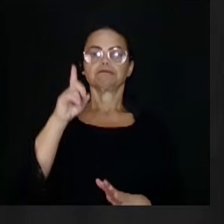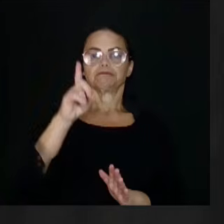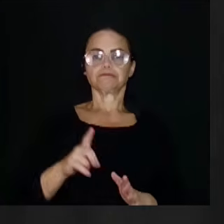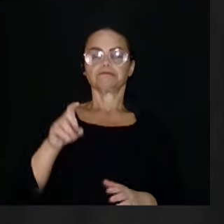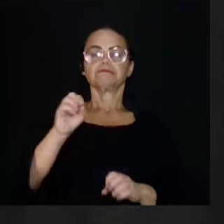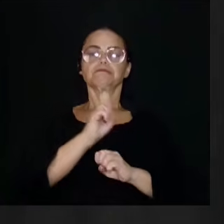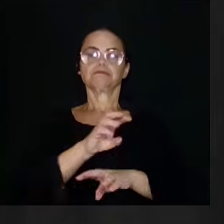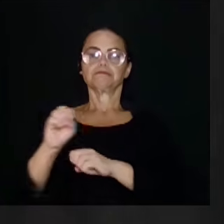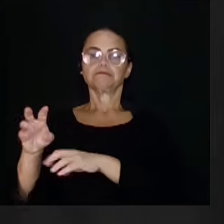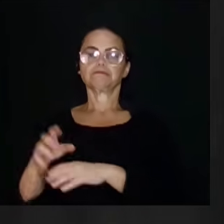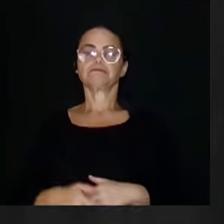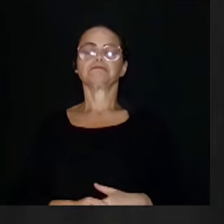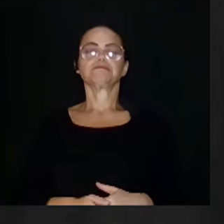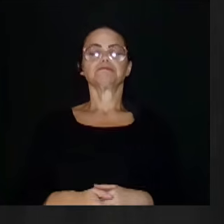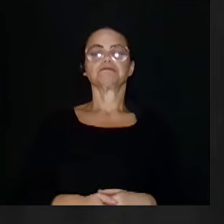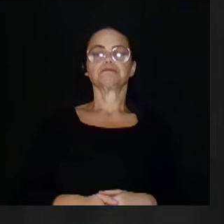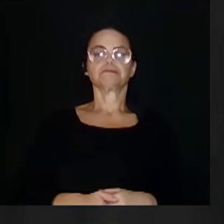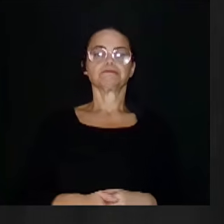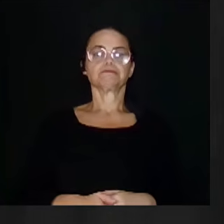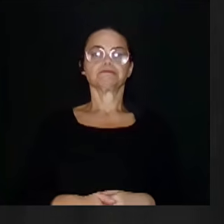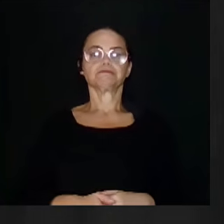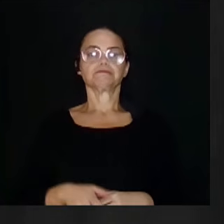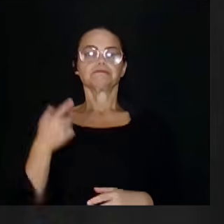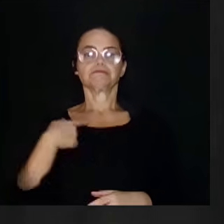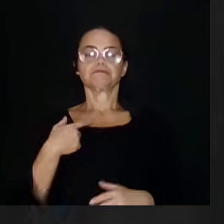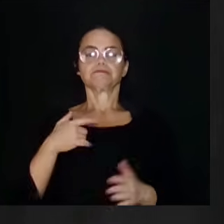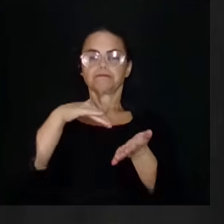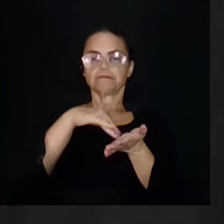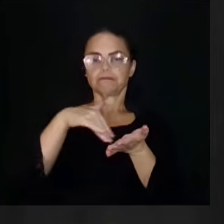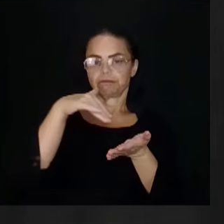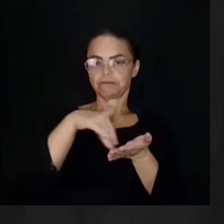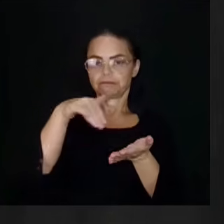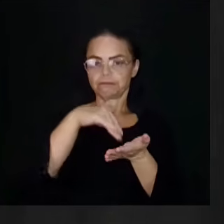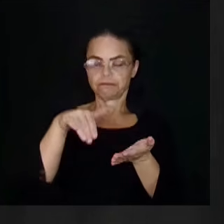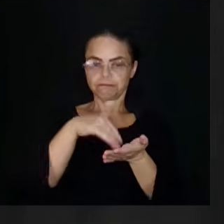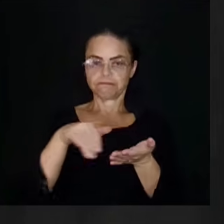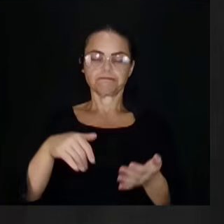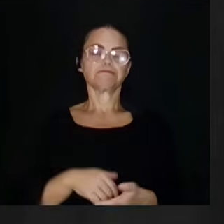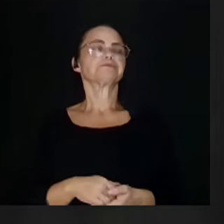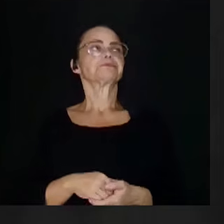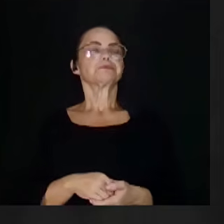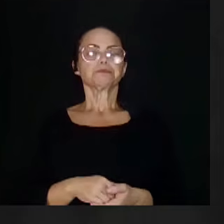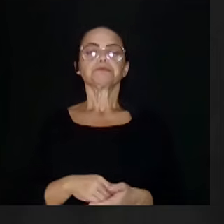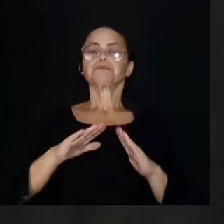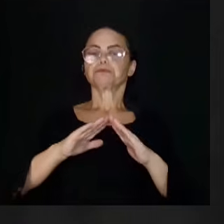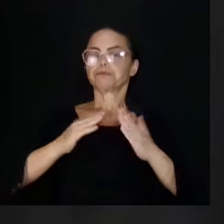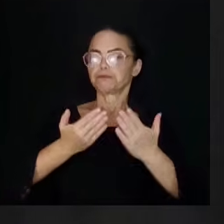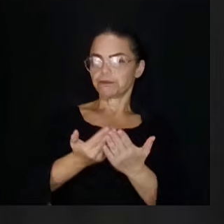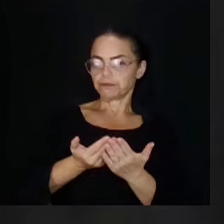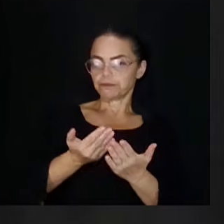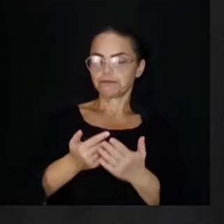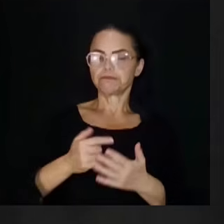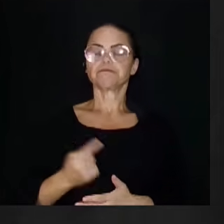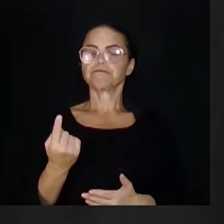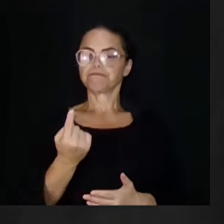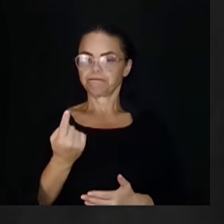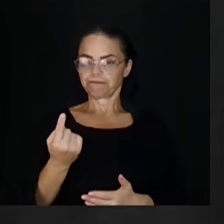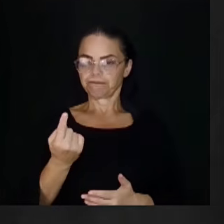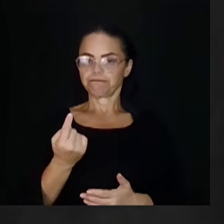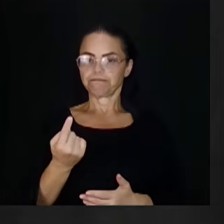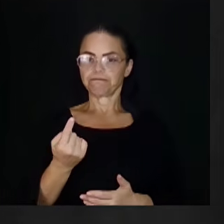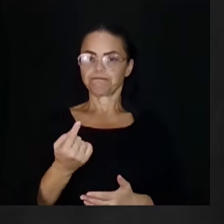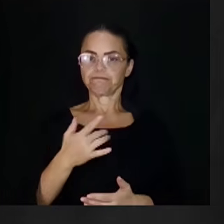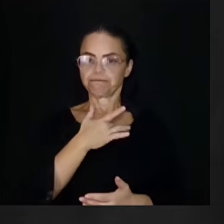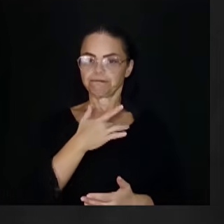tive irmã na secretaria na secretaria de escola, mas a única que foi para a prefeitura